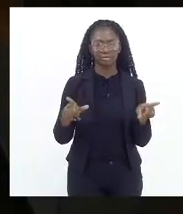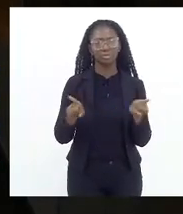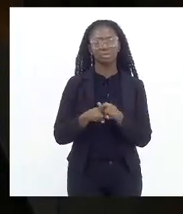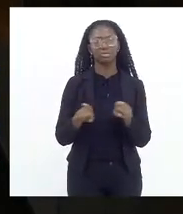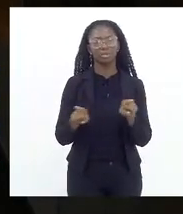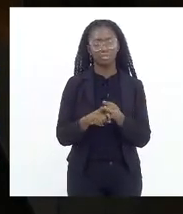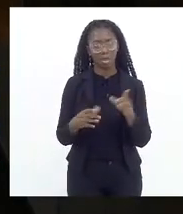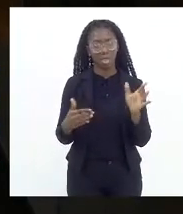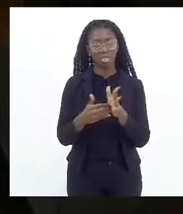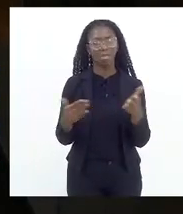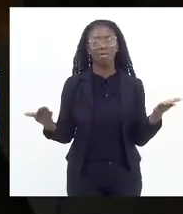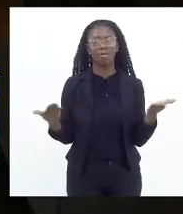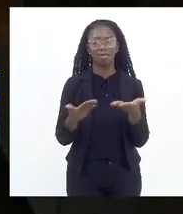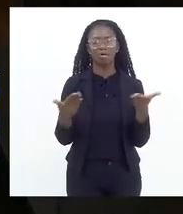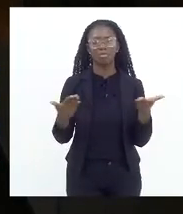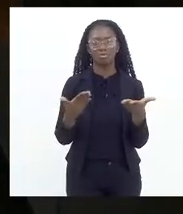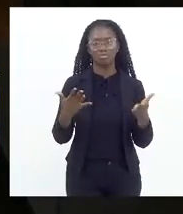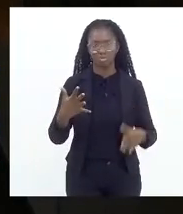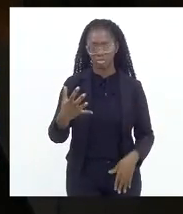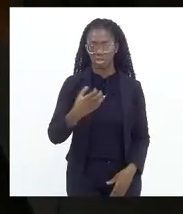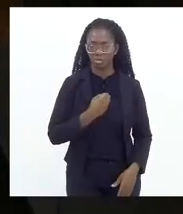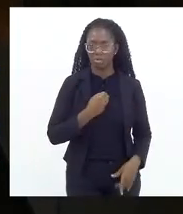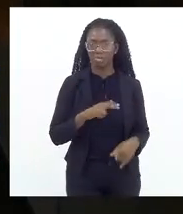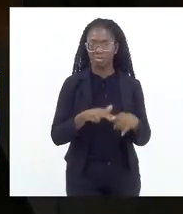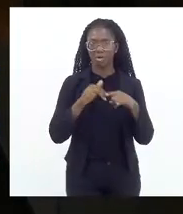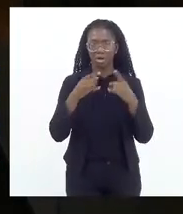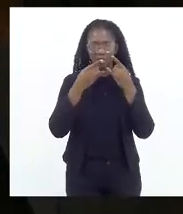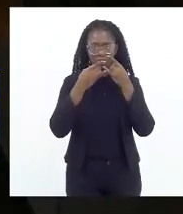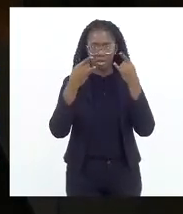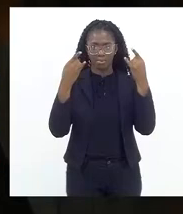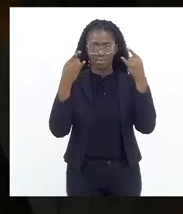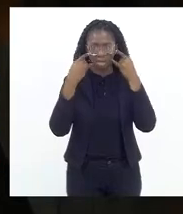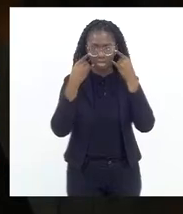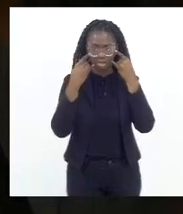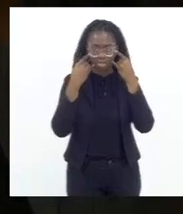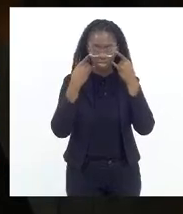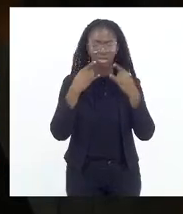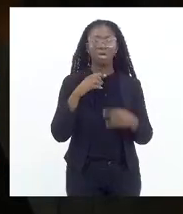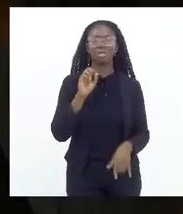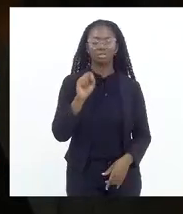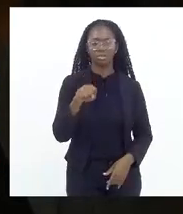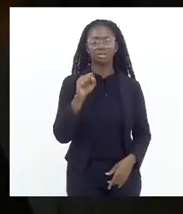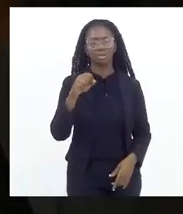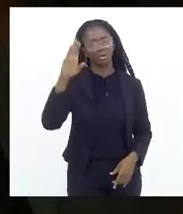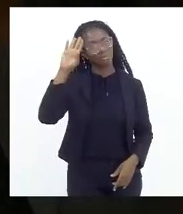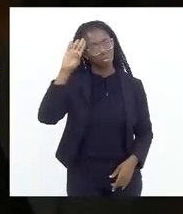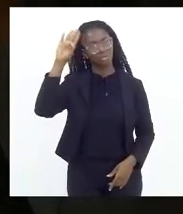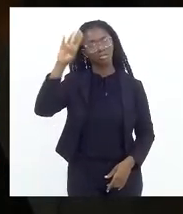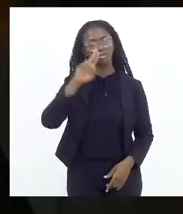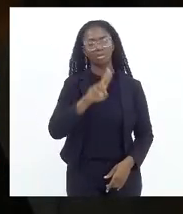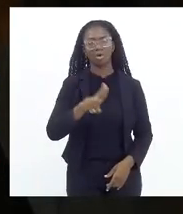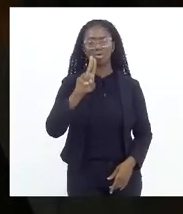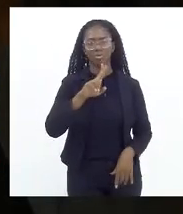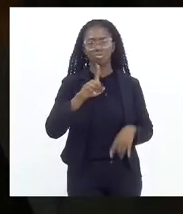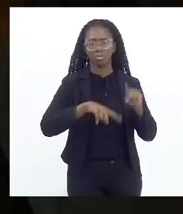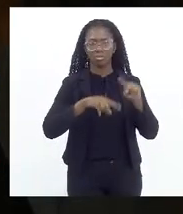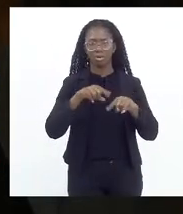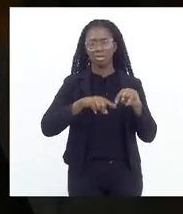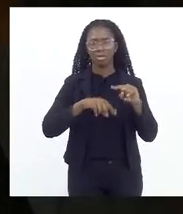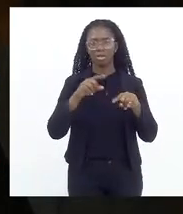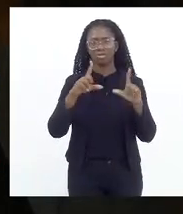continua salvando muitas vidas. Porque a máscara é o principal instrumento